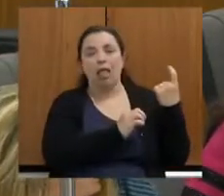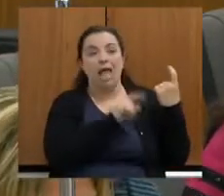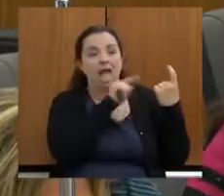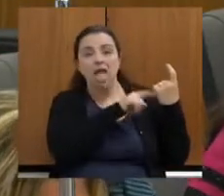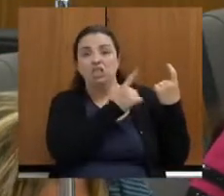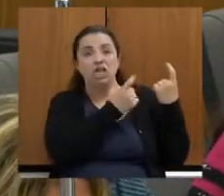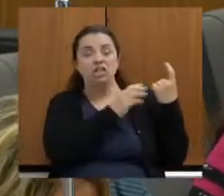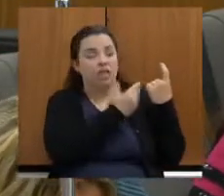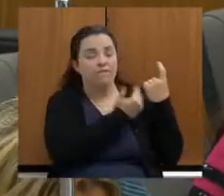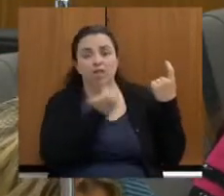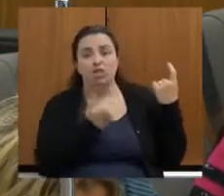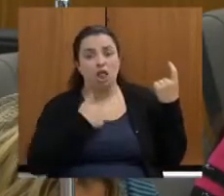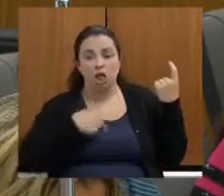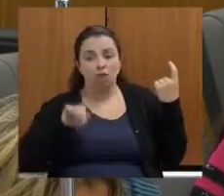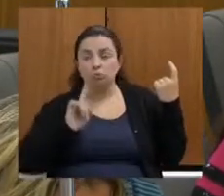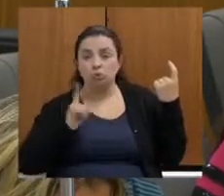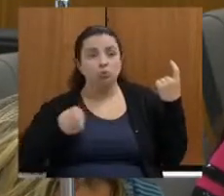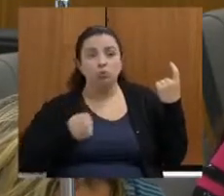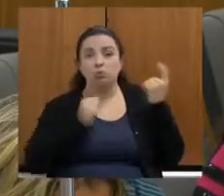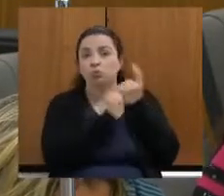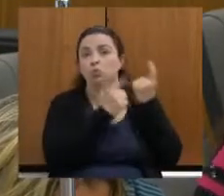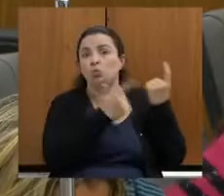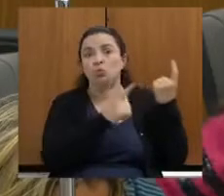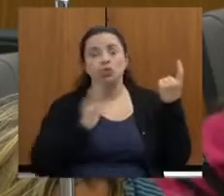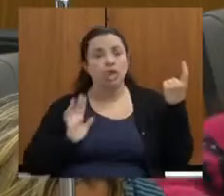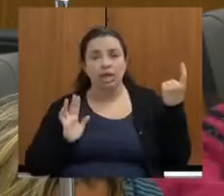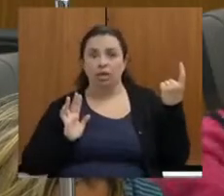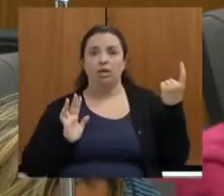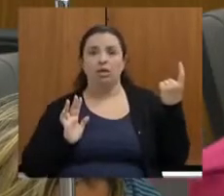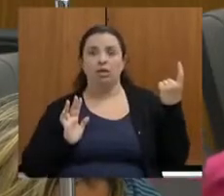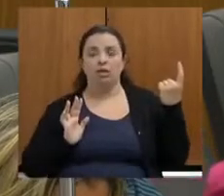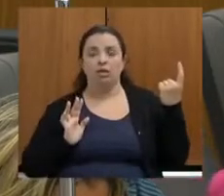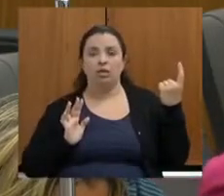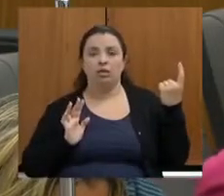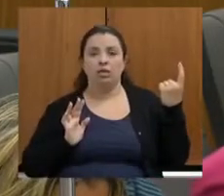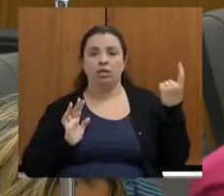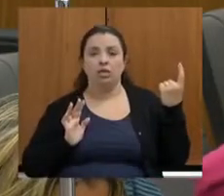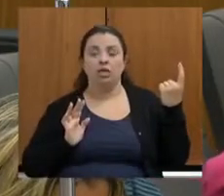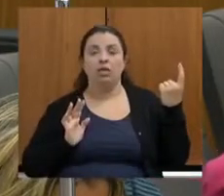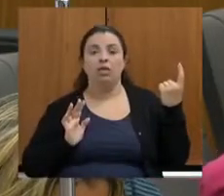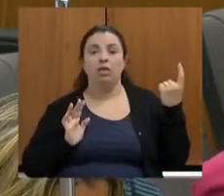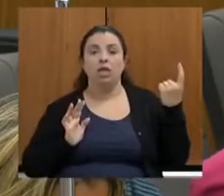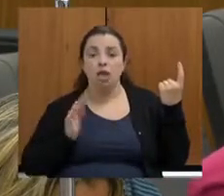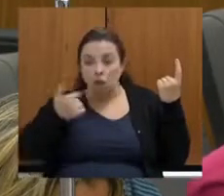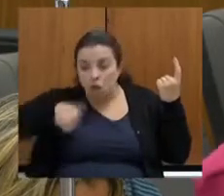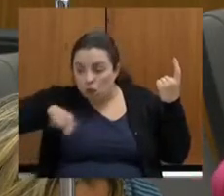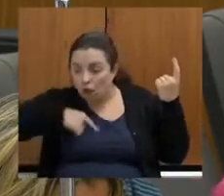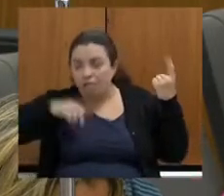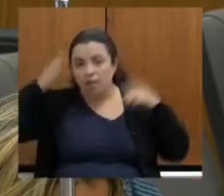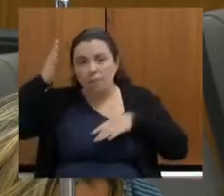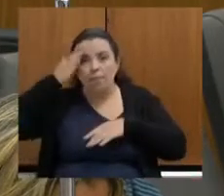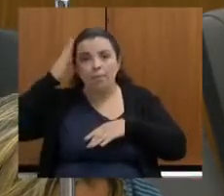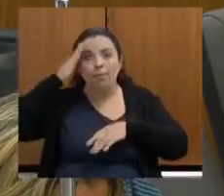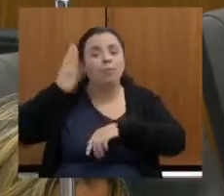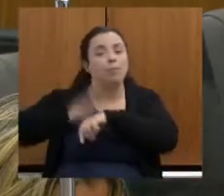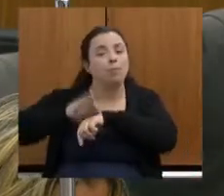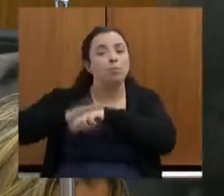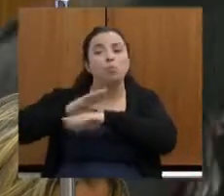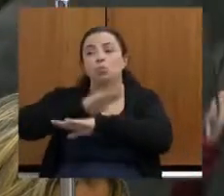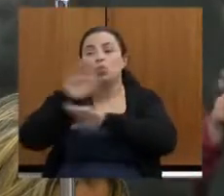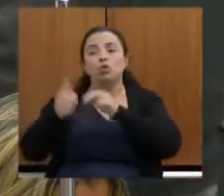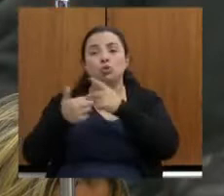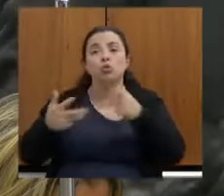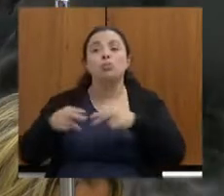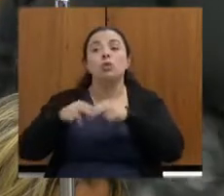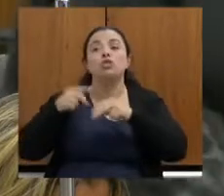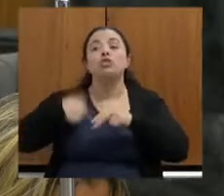junto com os atingidos eles não construir junto com os moradores e quem sabe de tudo são nos Nós moramos